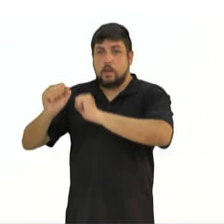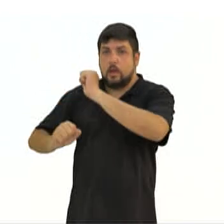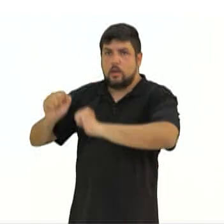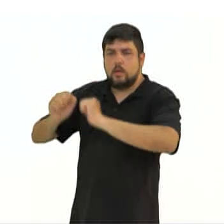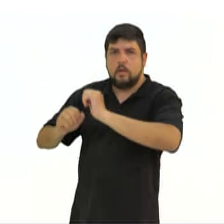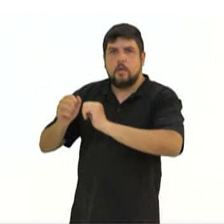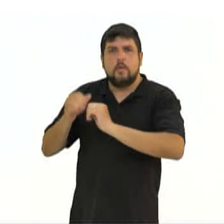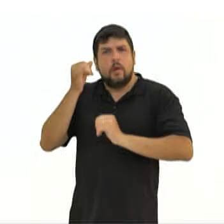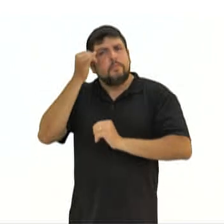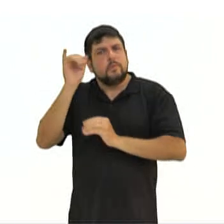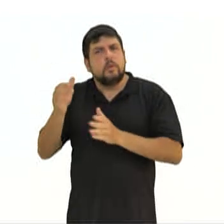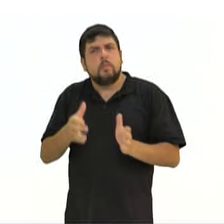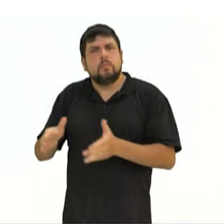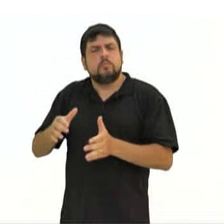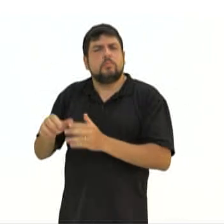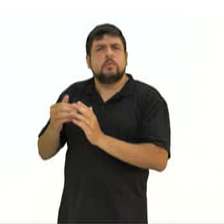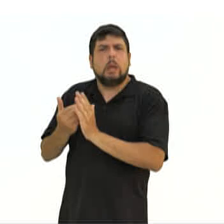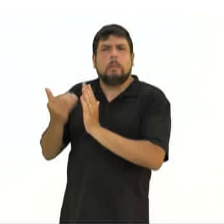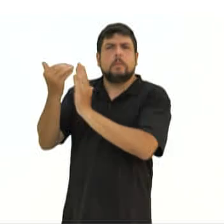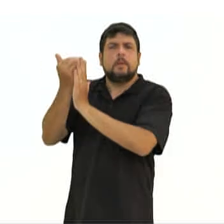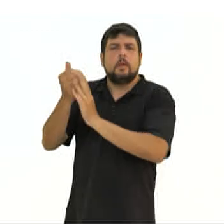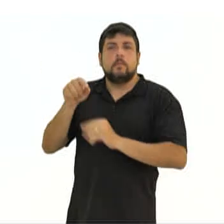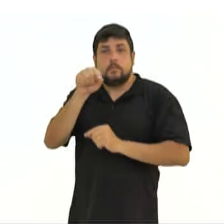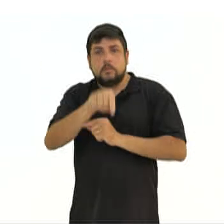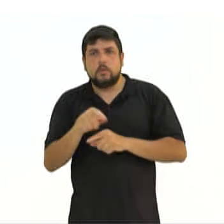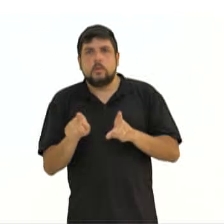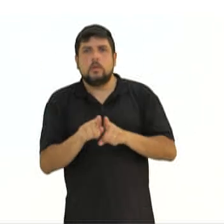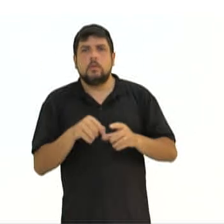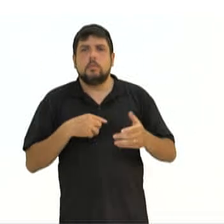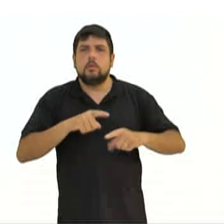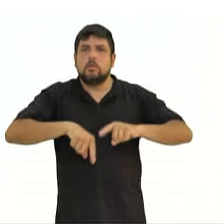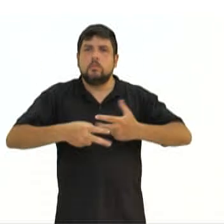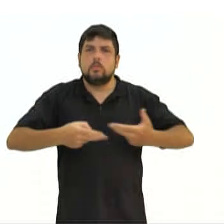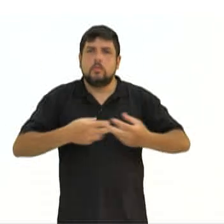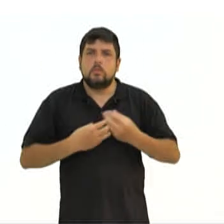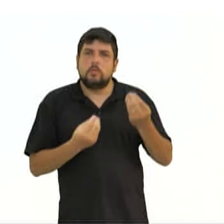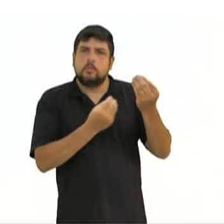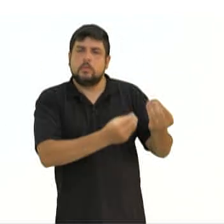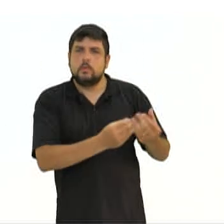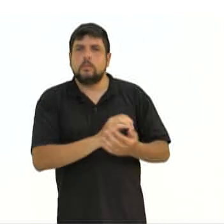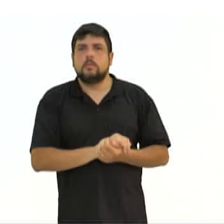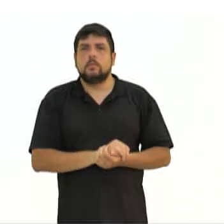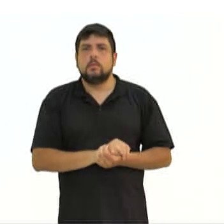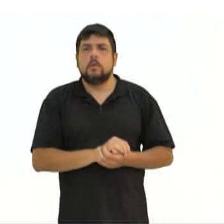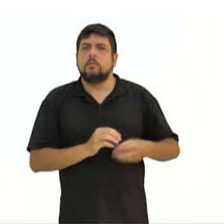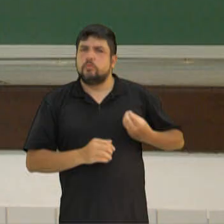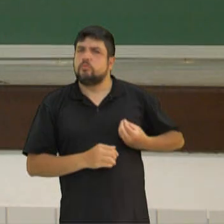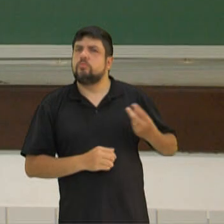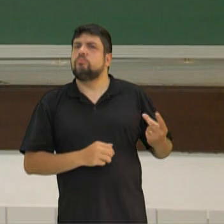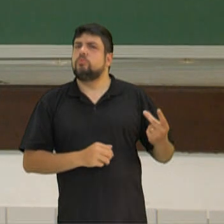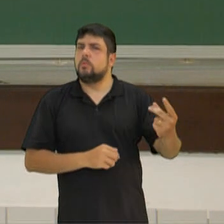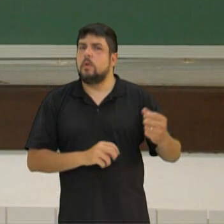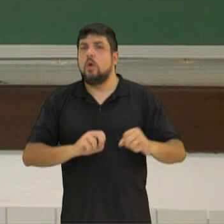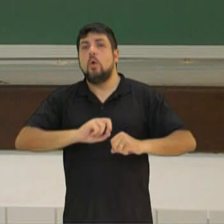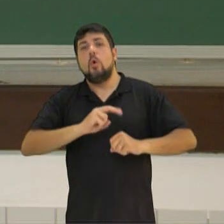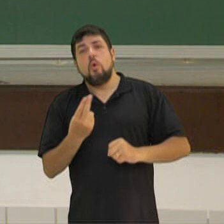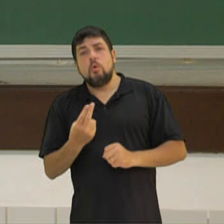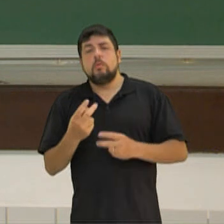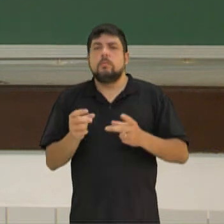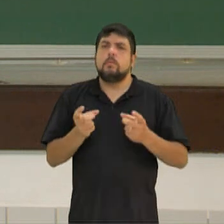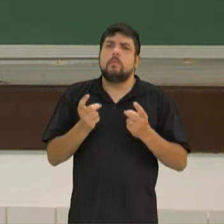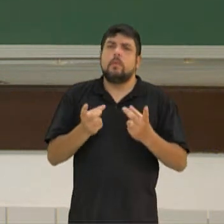fazer um novo componente e você dá mais uma chance para o equipamento que você já tem. Ou você pode fazer venda de usados, que é uma coisa